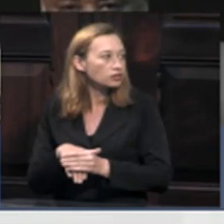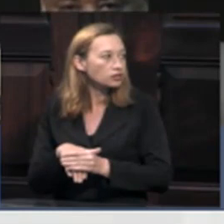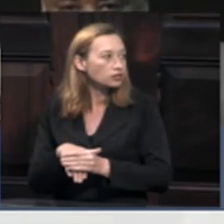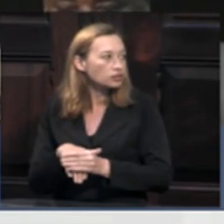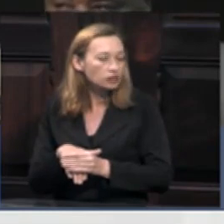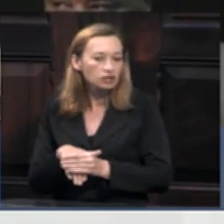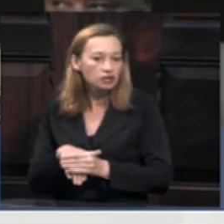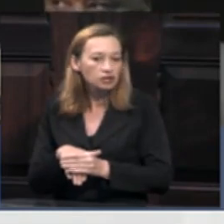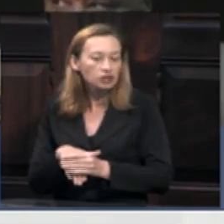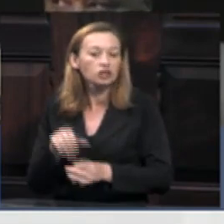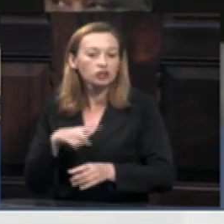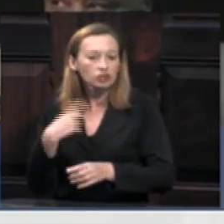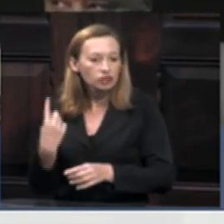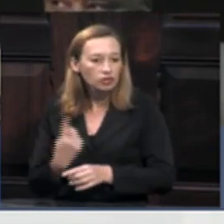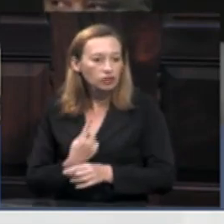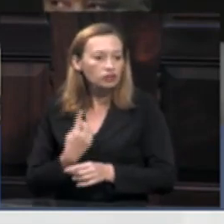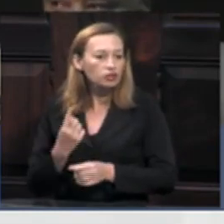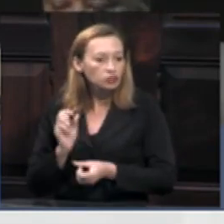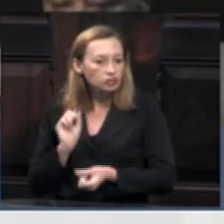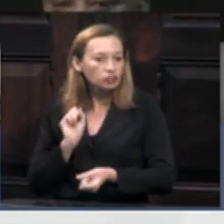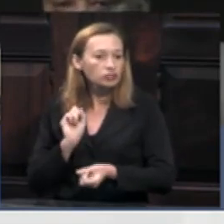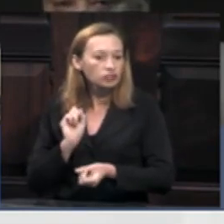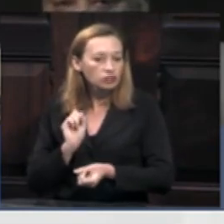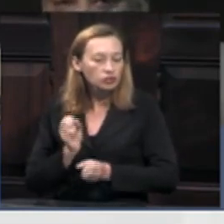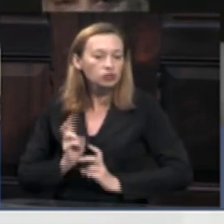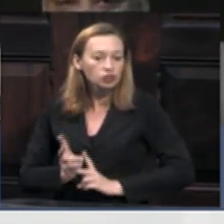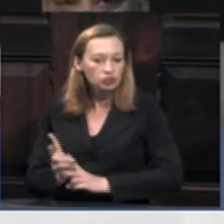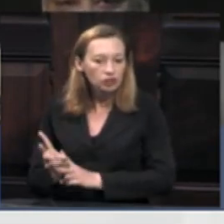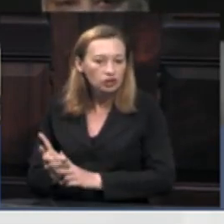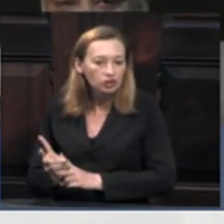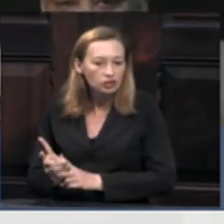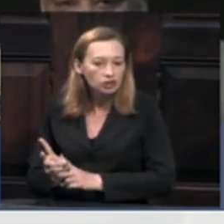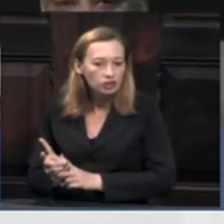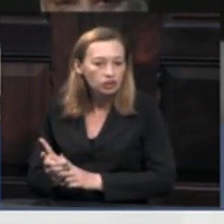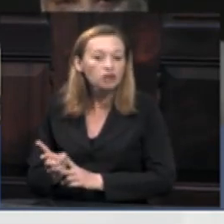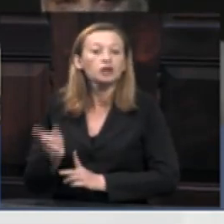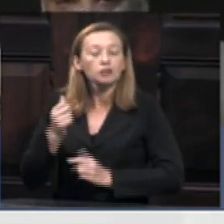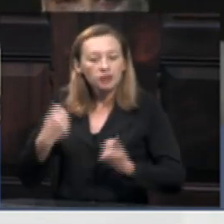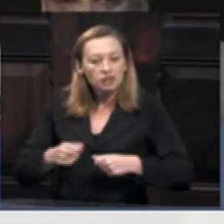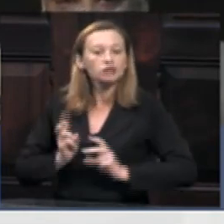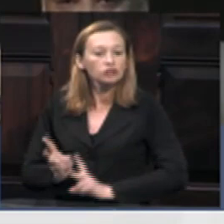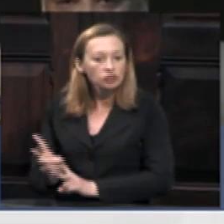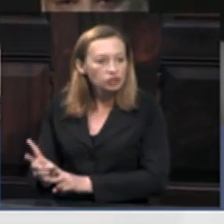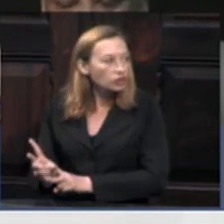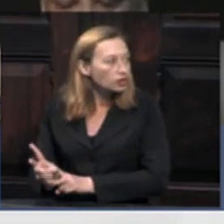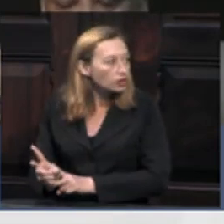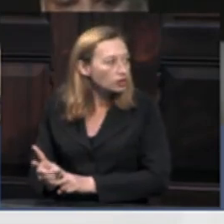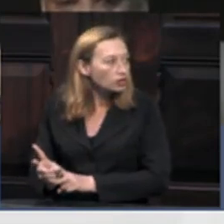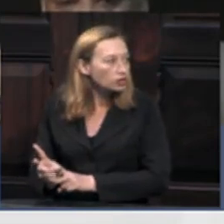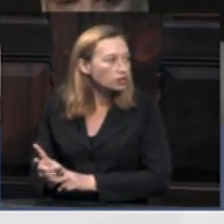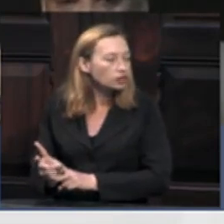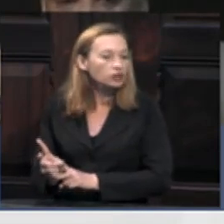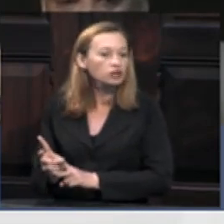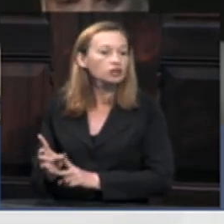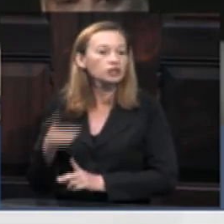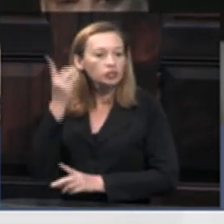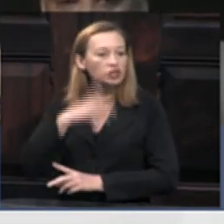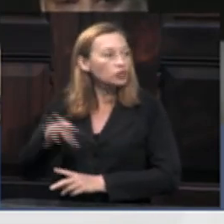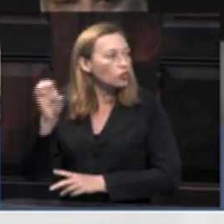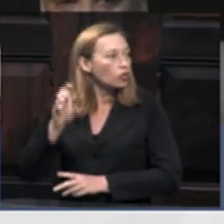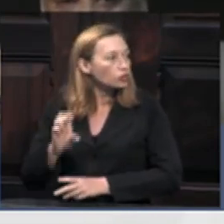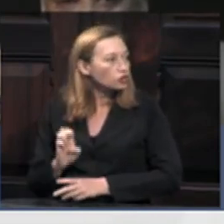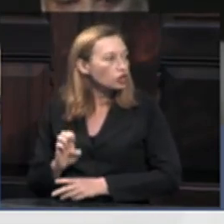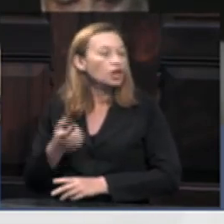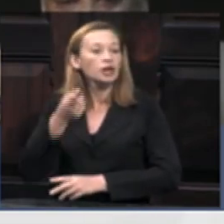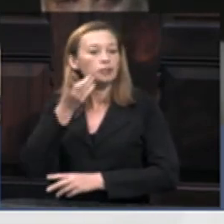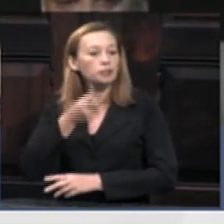primeiro. Vamos deixar todos os deputados encaminhar. Nós estamos em continuação. Então, Conte, ele pediu,